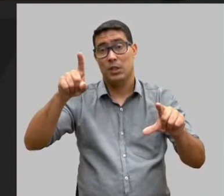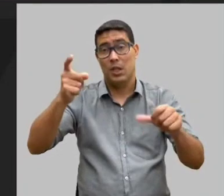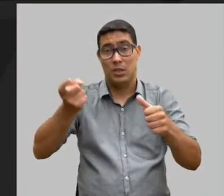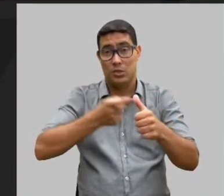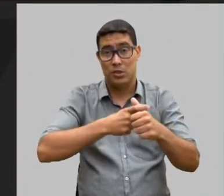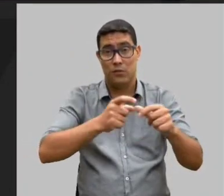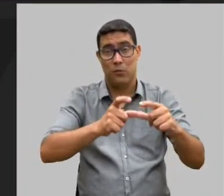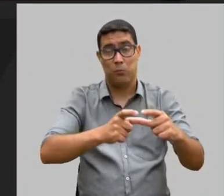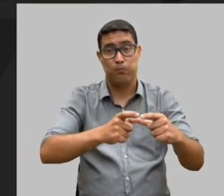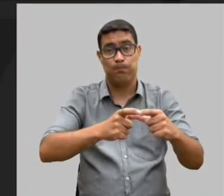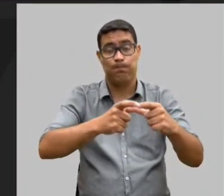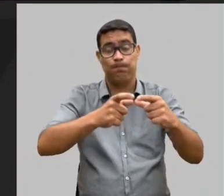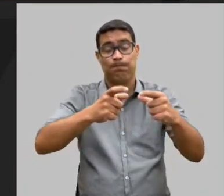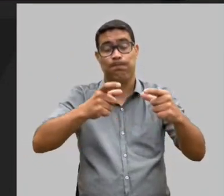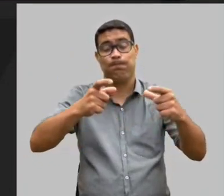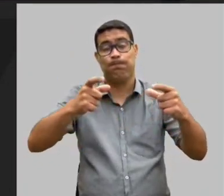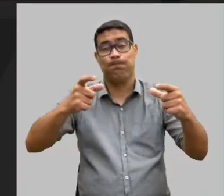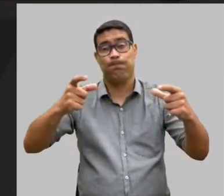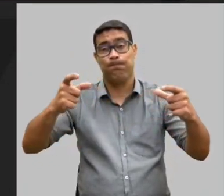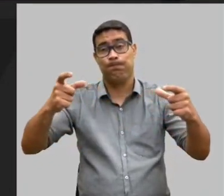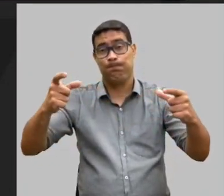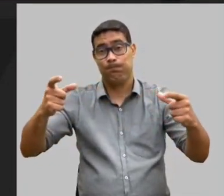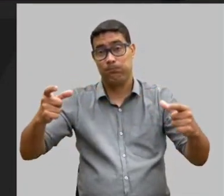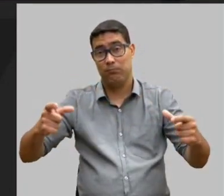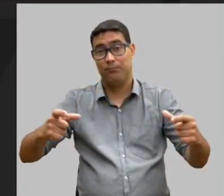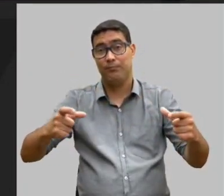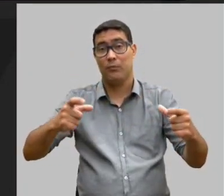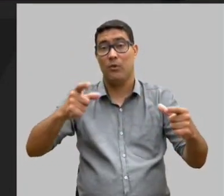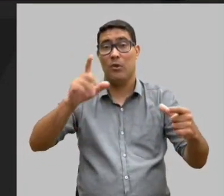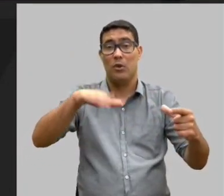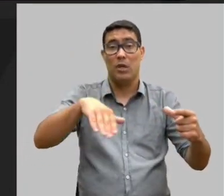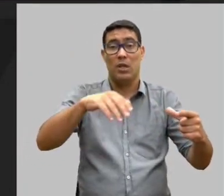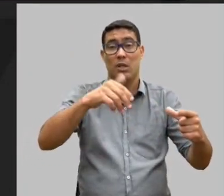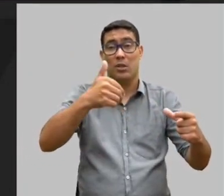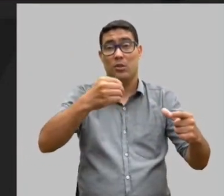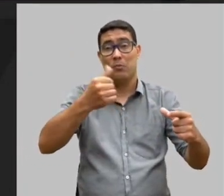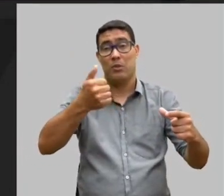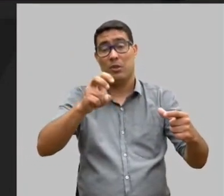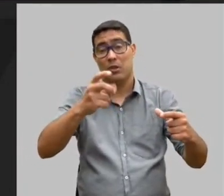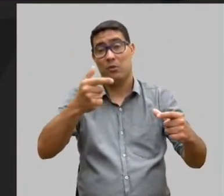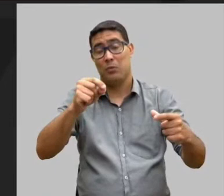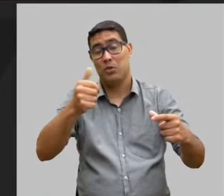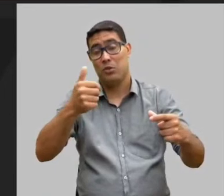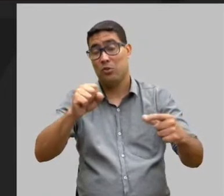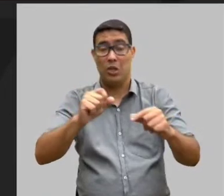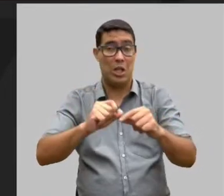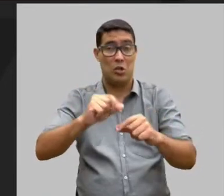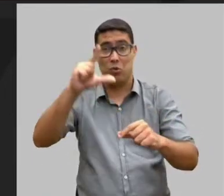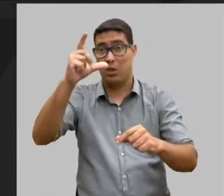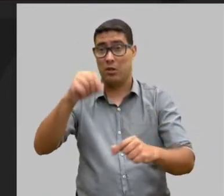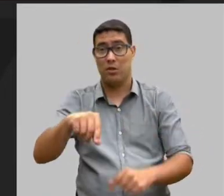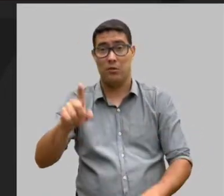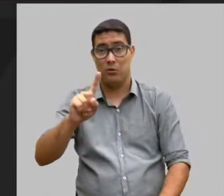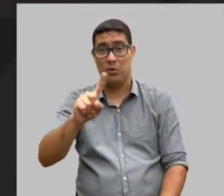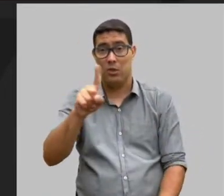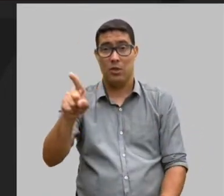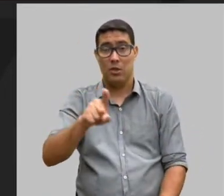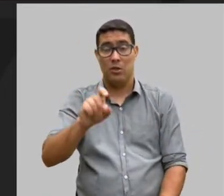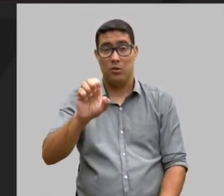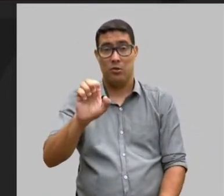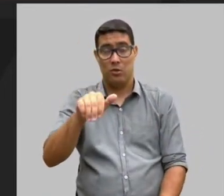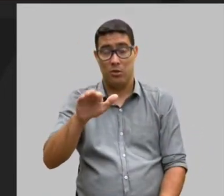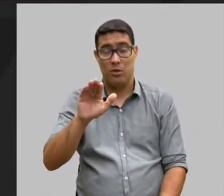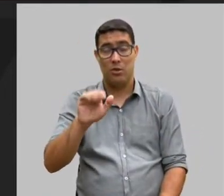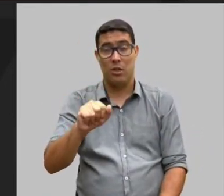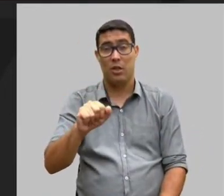Pimentel aí tá lá no realmente não cresceu tanto função em função dessa questão da negociação que teve e o Zema você vê aí que